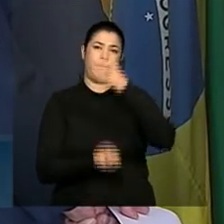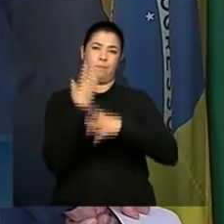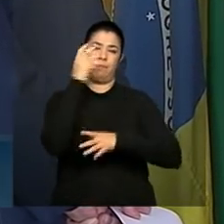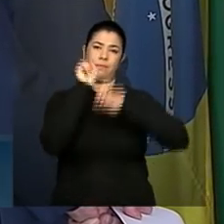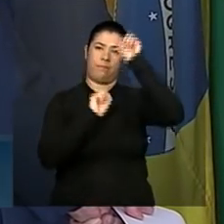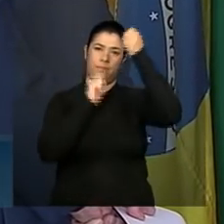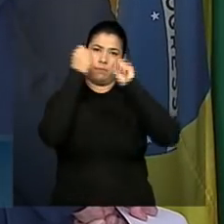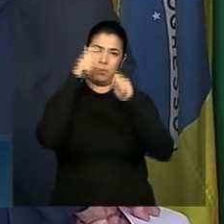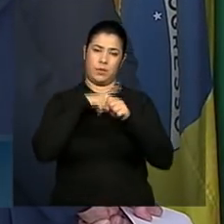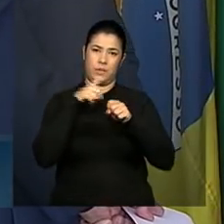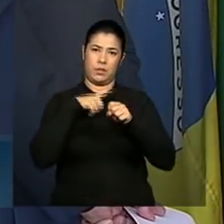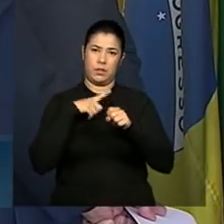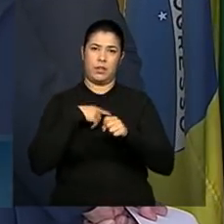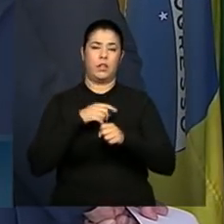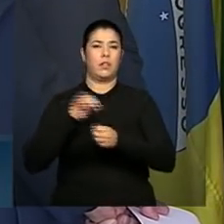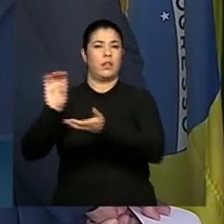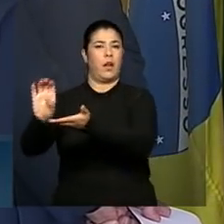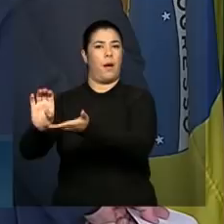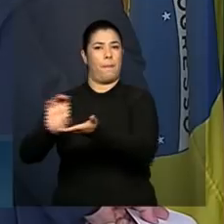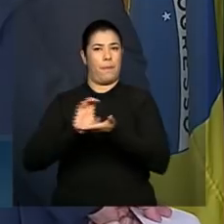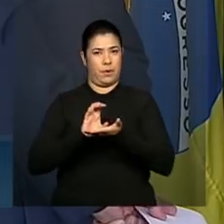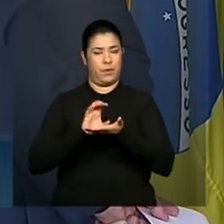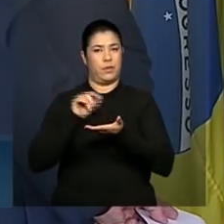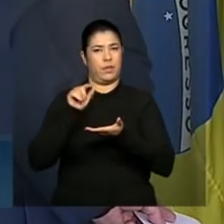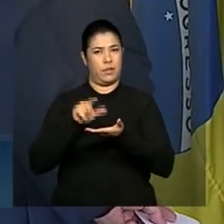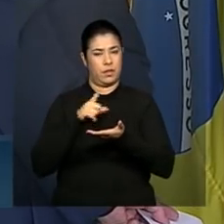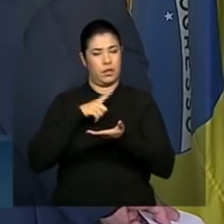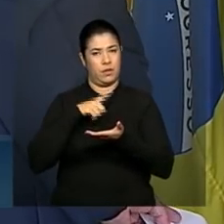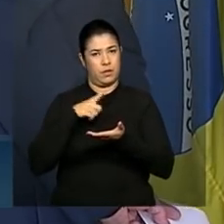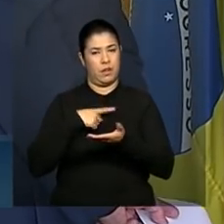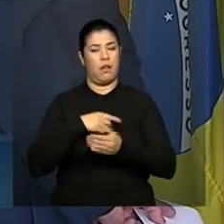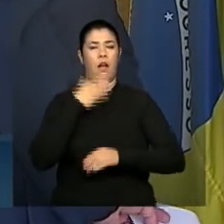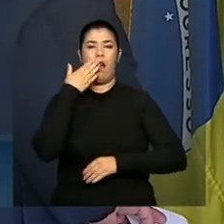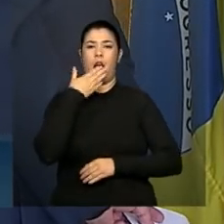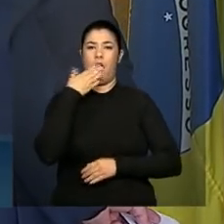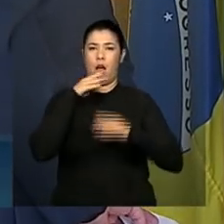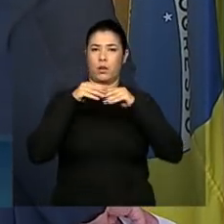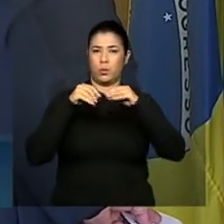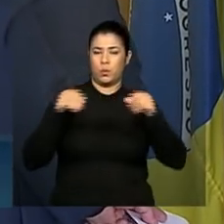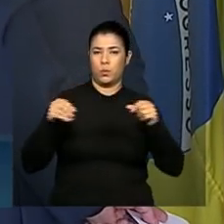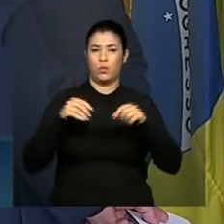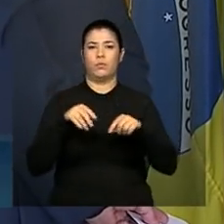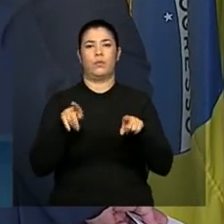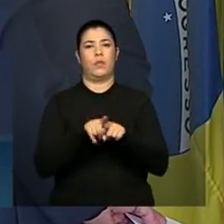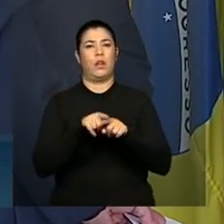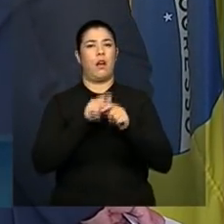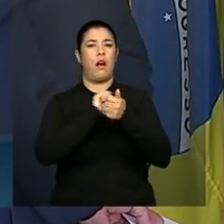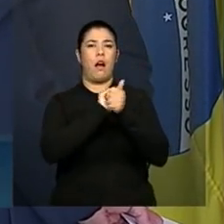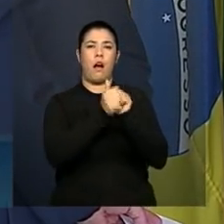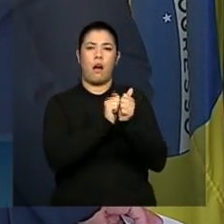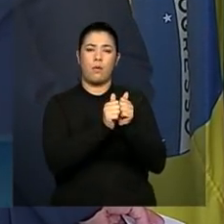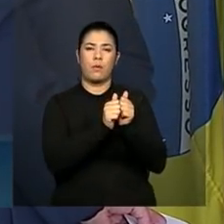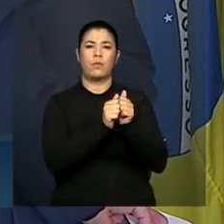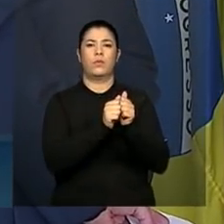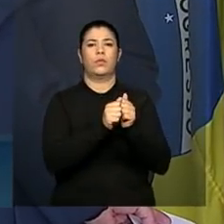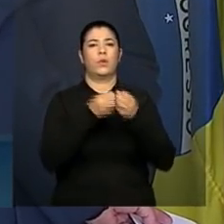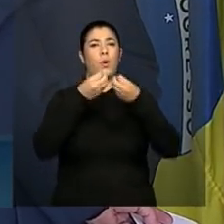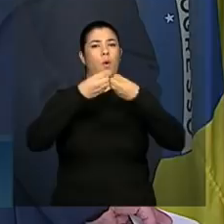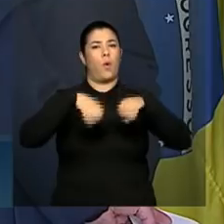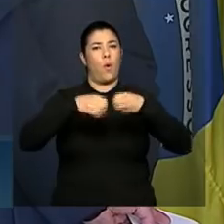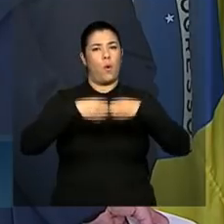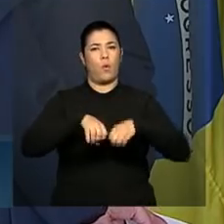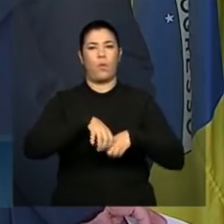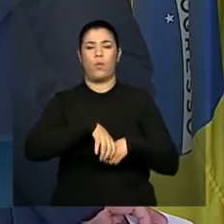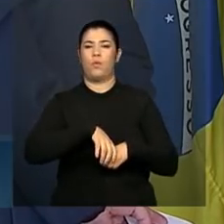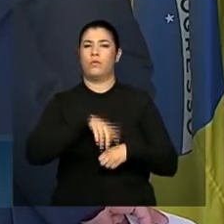pauta de exportação do Brasil para o Senegal são açúcar refinado, arroz, ovos de